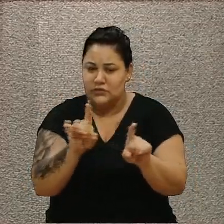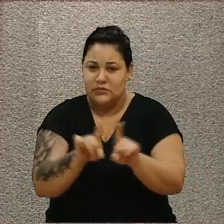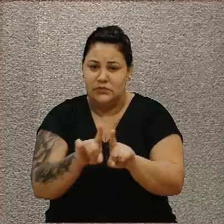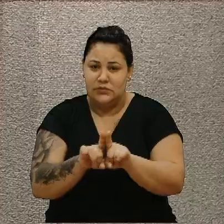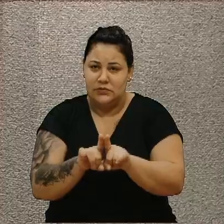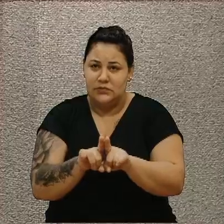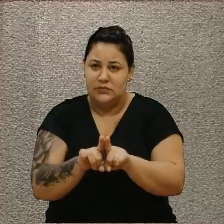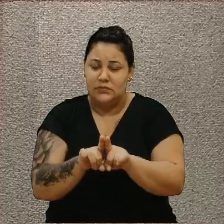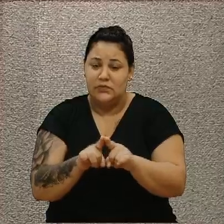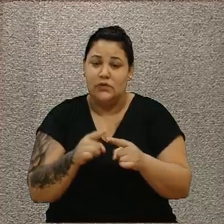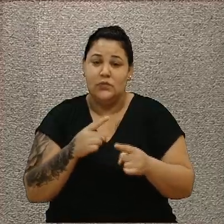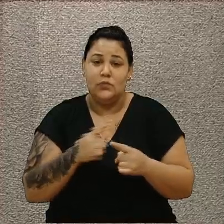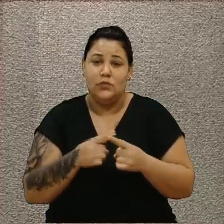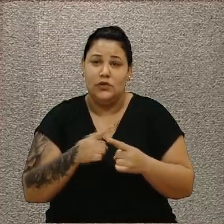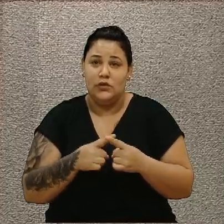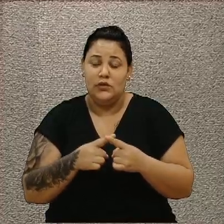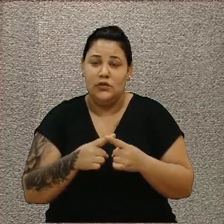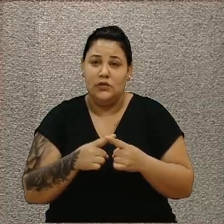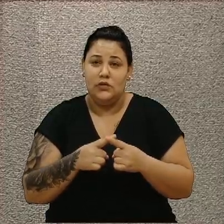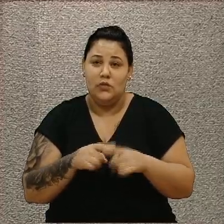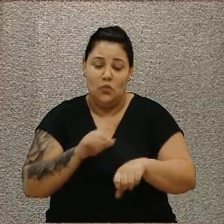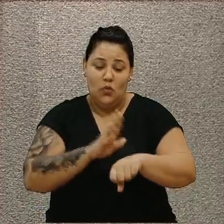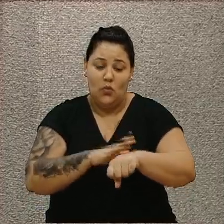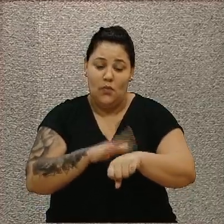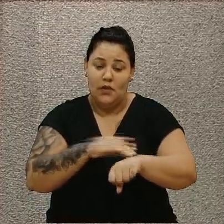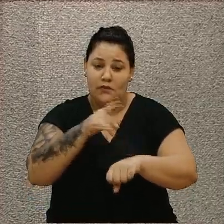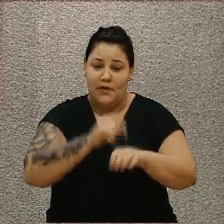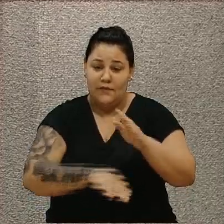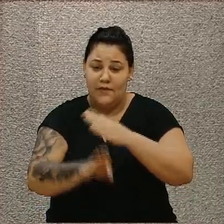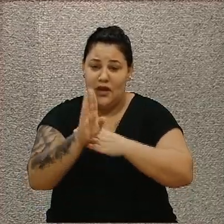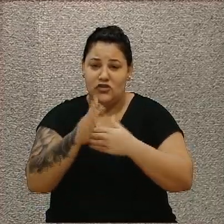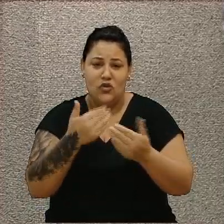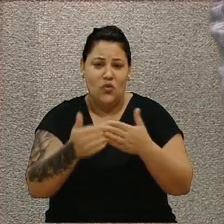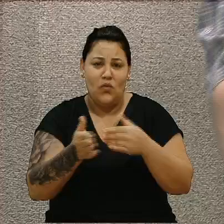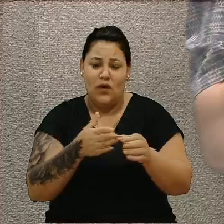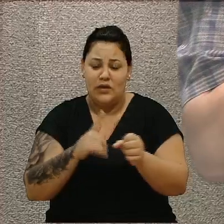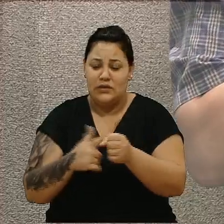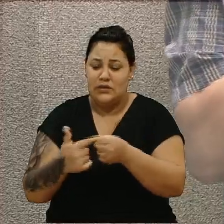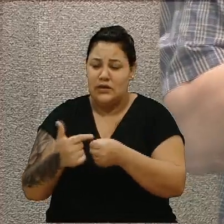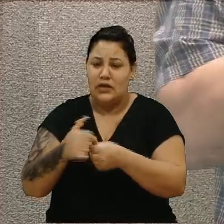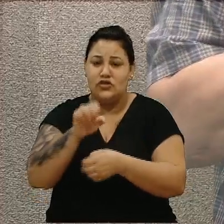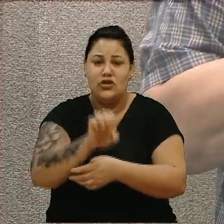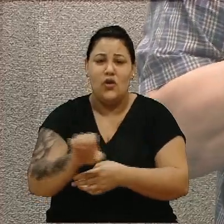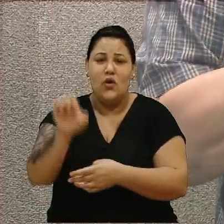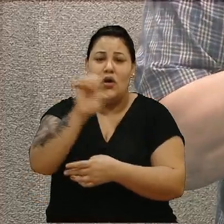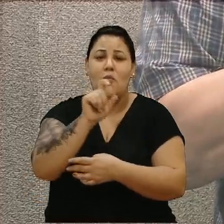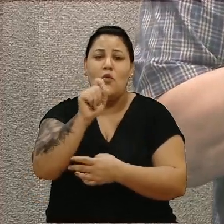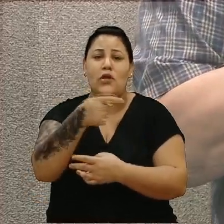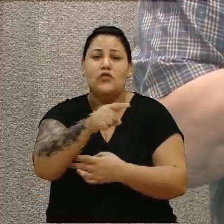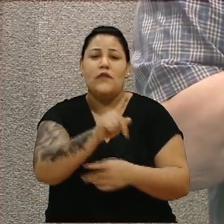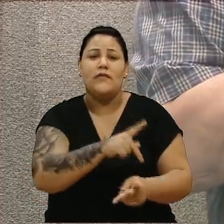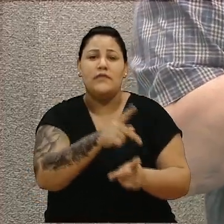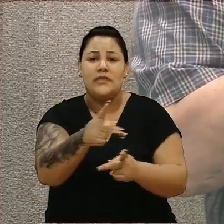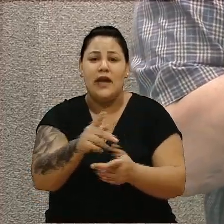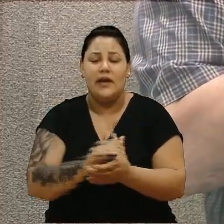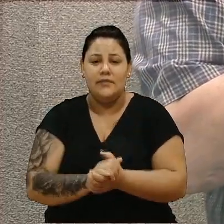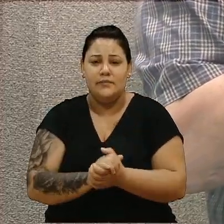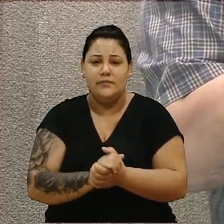quando você vai para qualquer cidade da Europa, o que tu vai visitar? Os monumentos históricos.